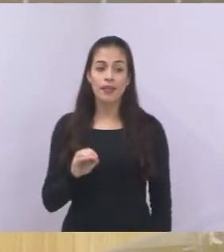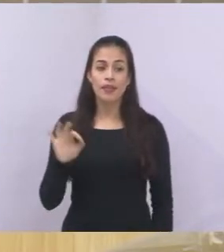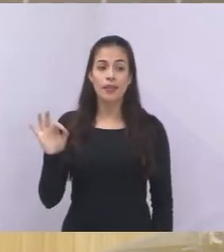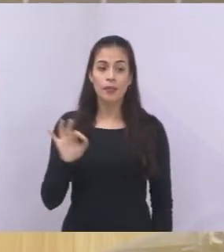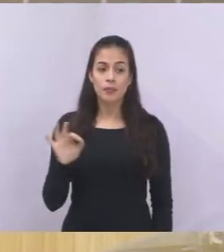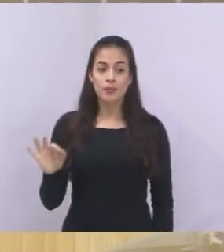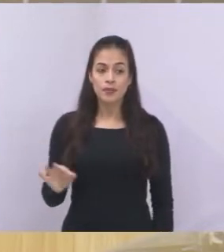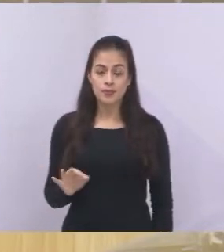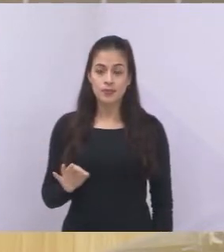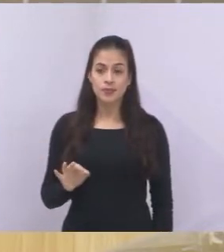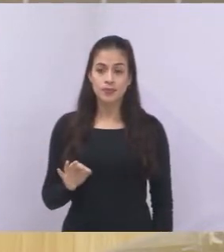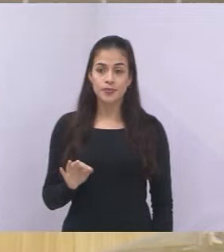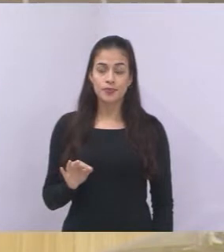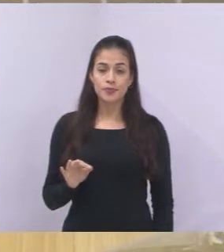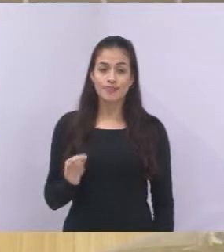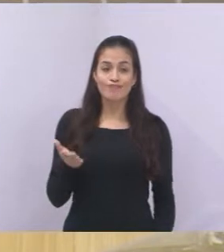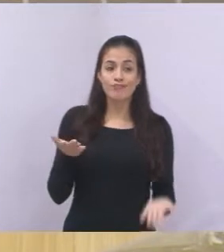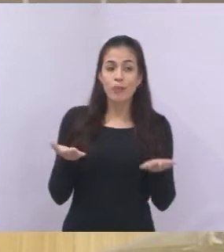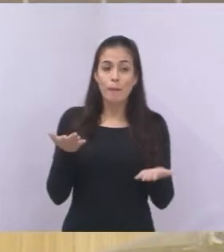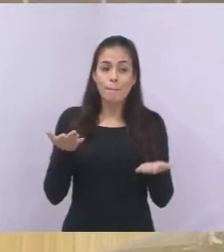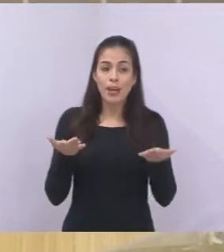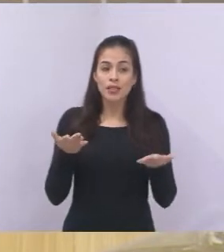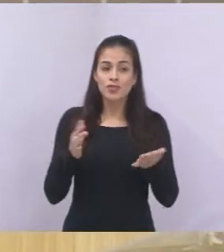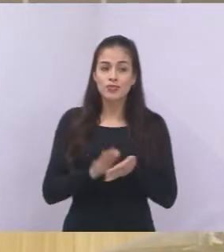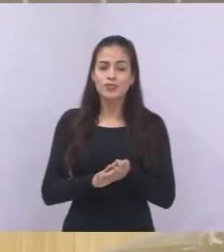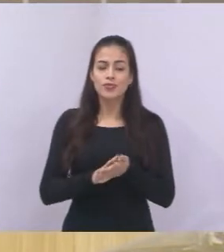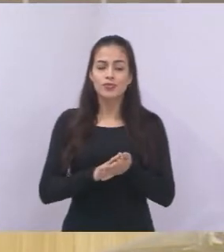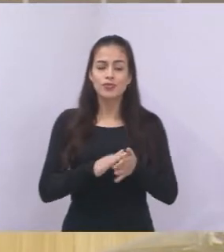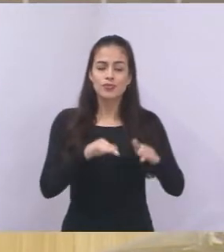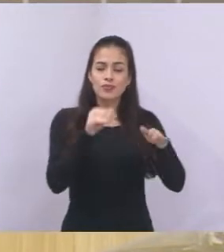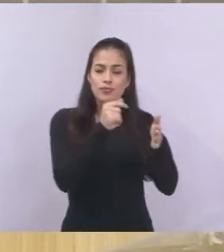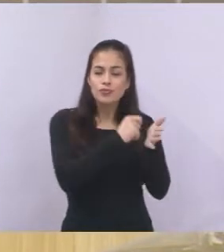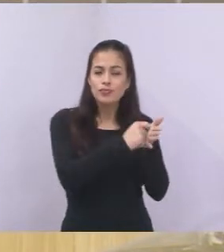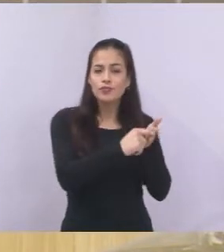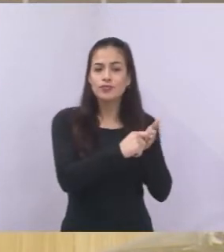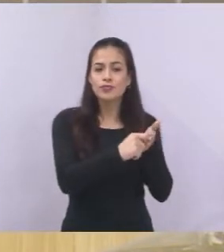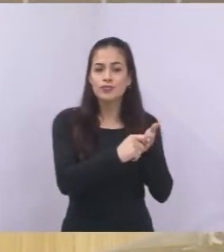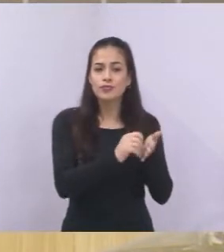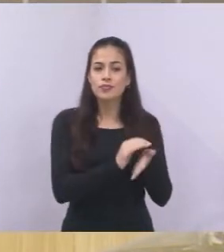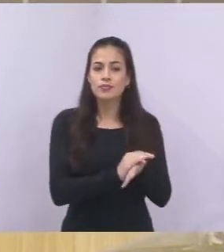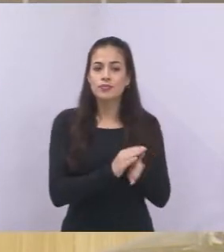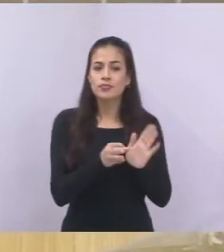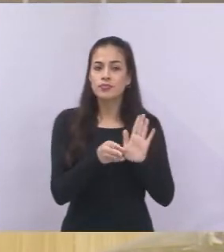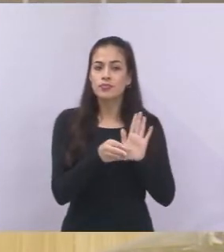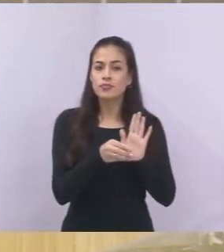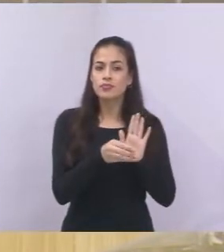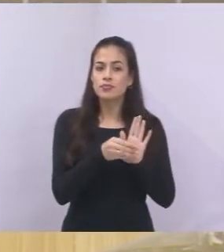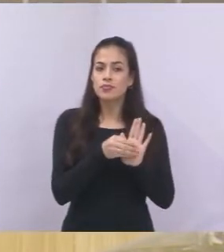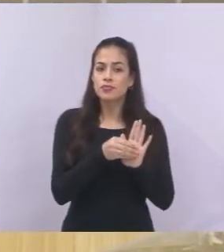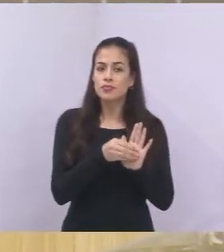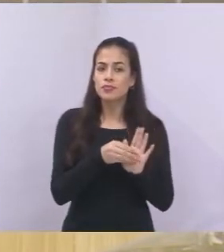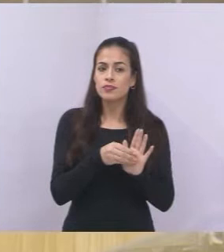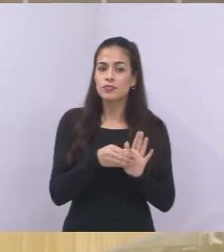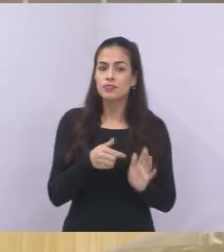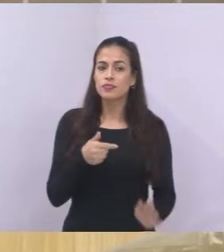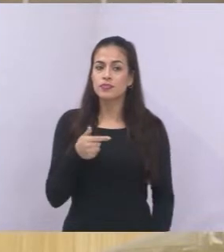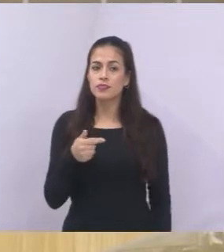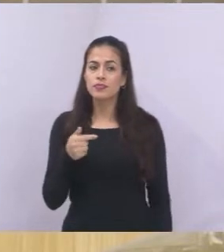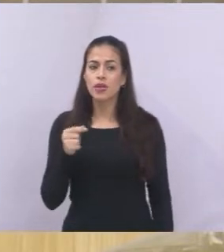70% da média aritmética definida na forma do caput do artigo 2º, com acréscimo de 2